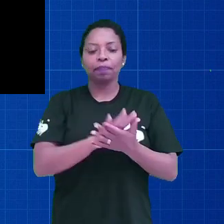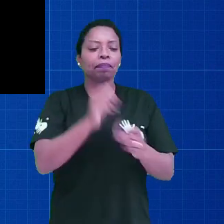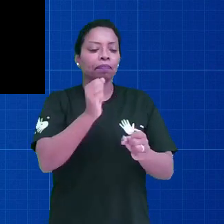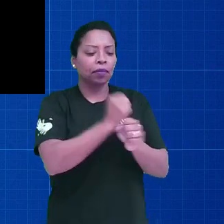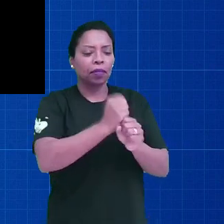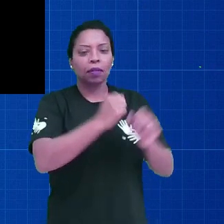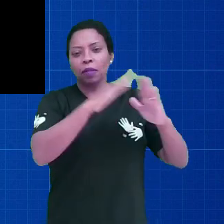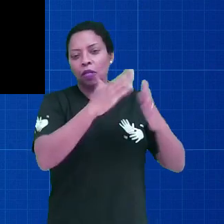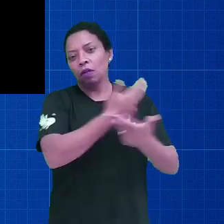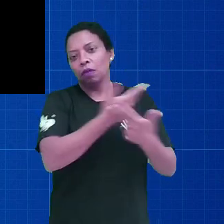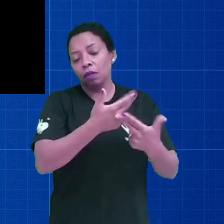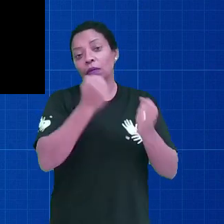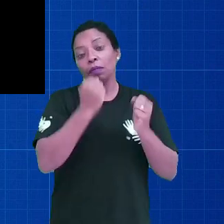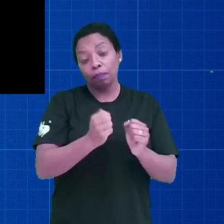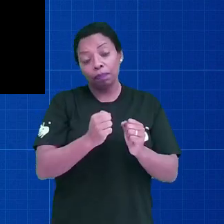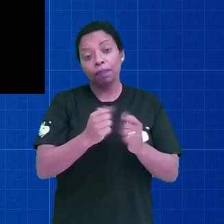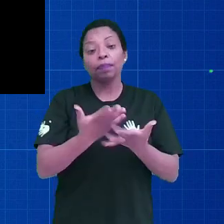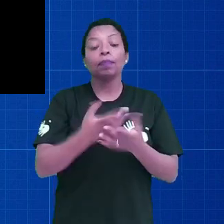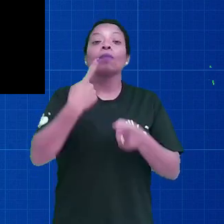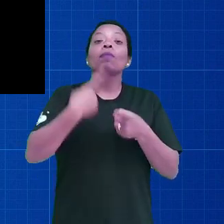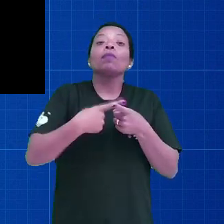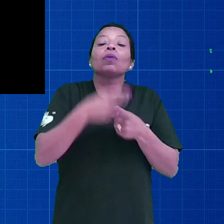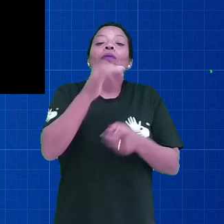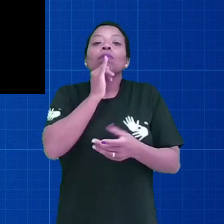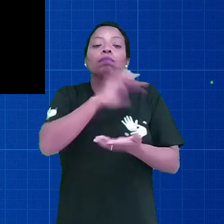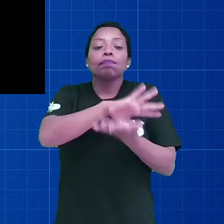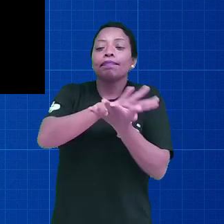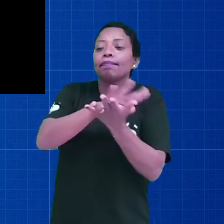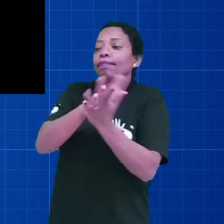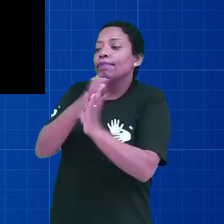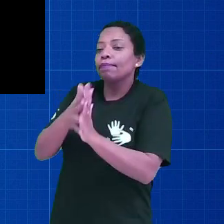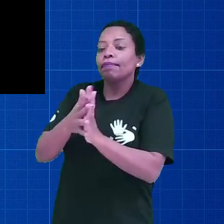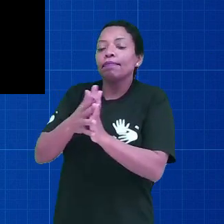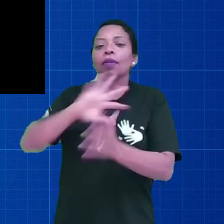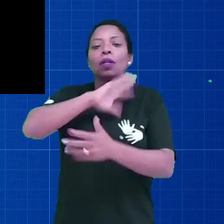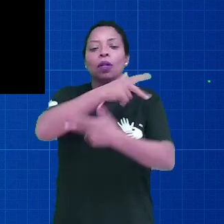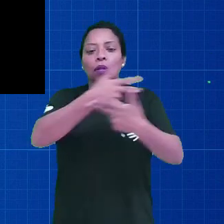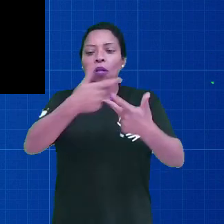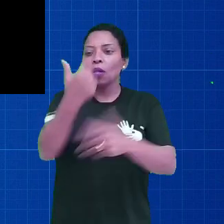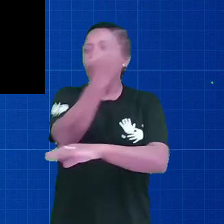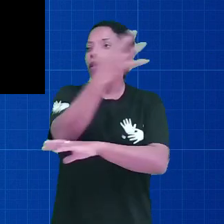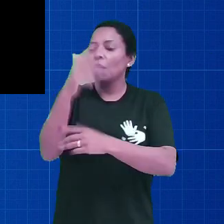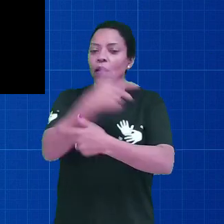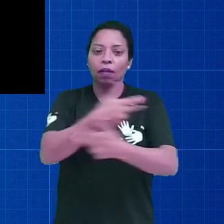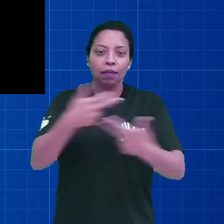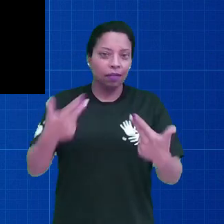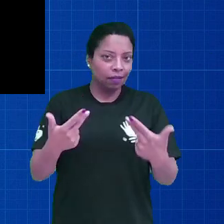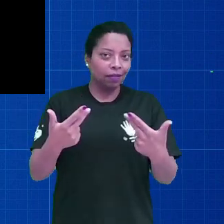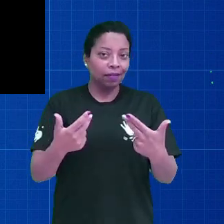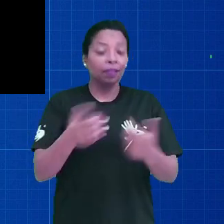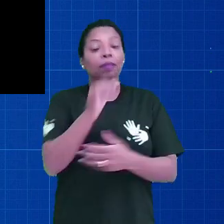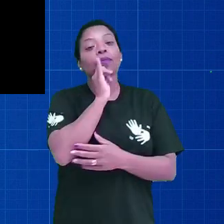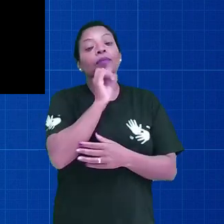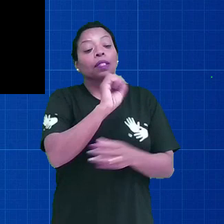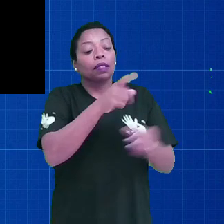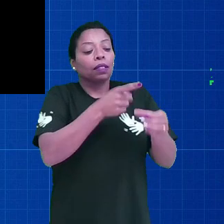de biodiversidade no planeta. Então, quando você cresce, quando você aumenta uma cidade,